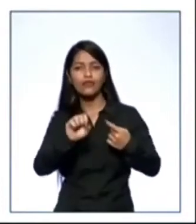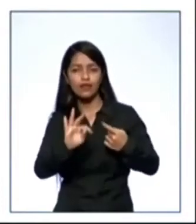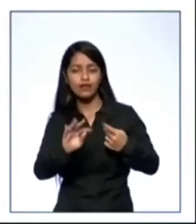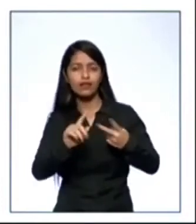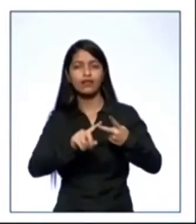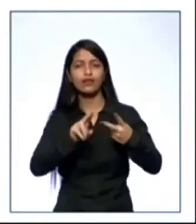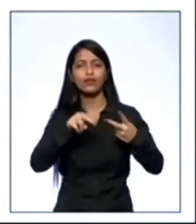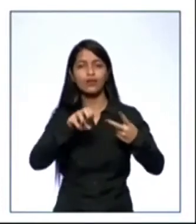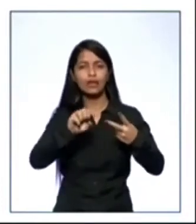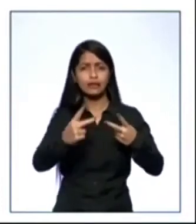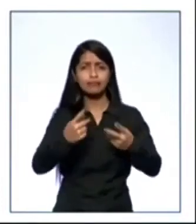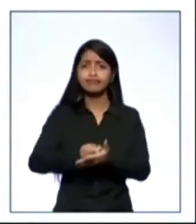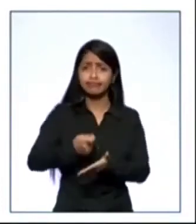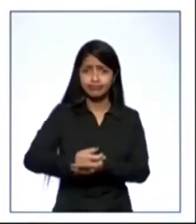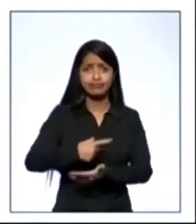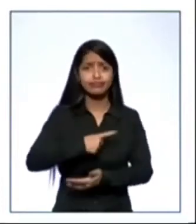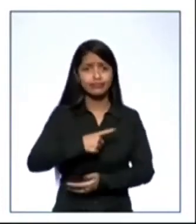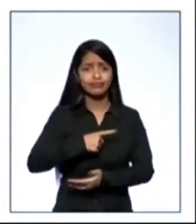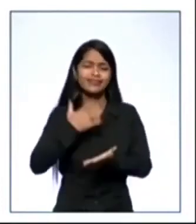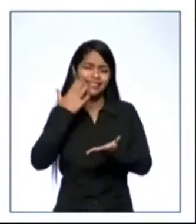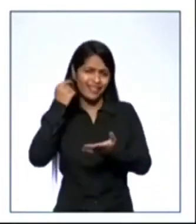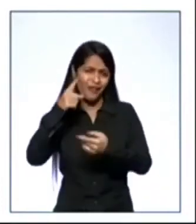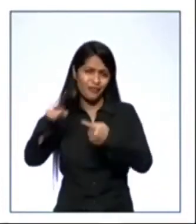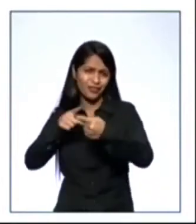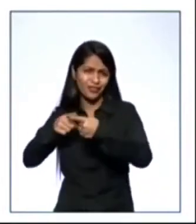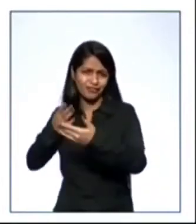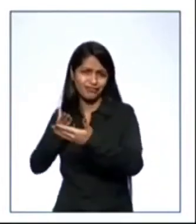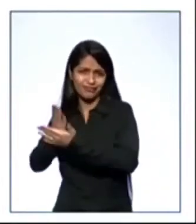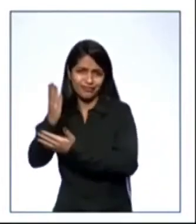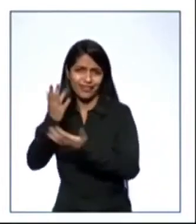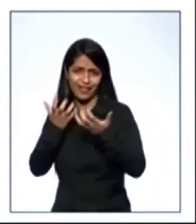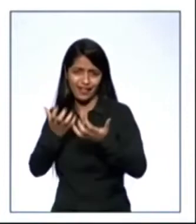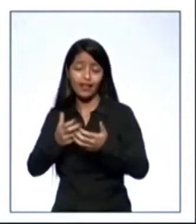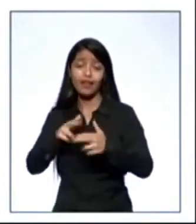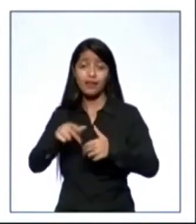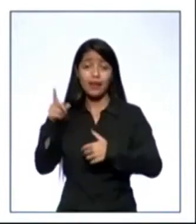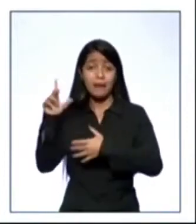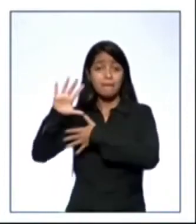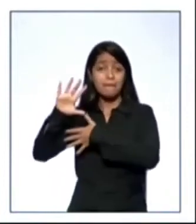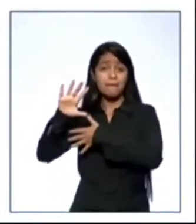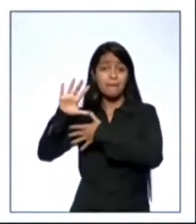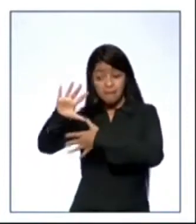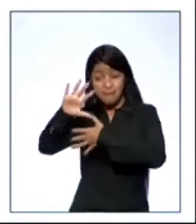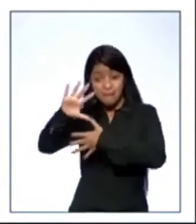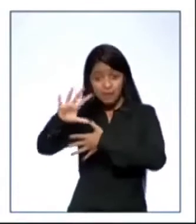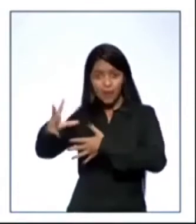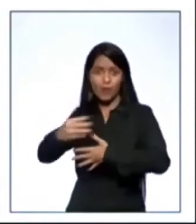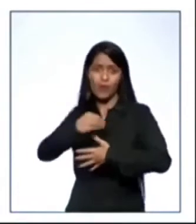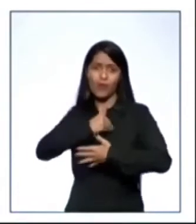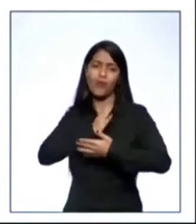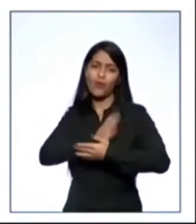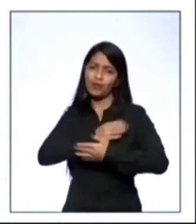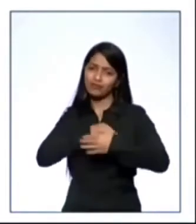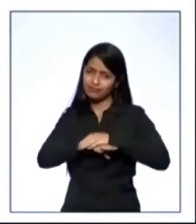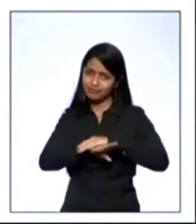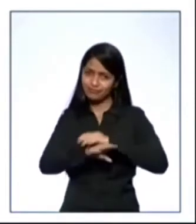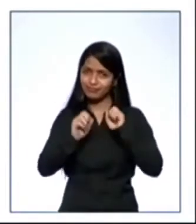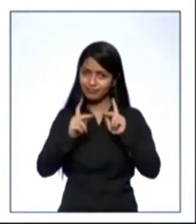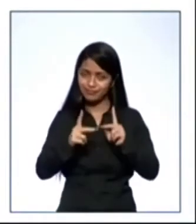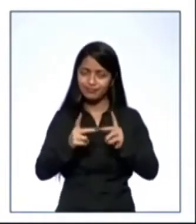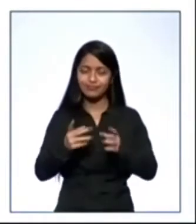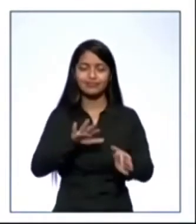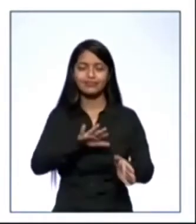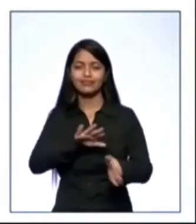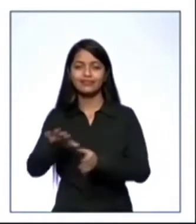tá? E eu sei que acaba sendo o seu objetivo também, né? Então, esse mapa é um mapa que podia ficar no seu coração. Gente, vamos lá, vamos voltar para as questões então, chega